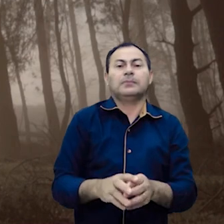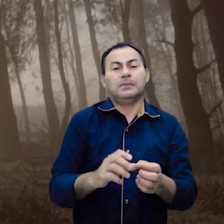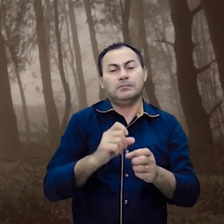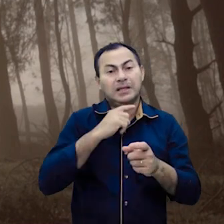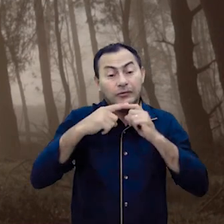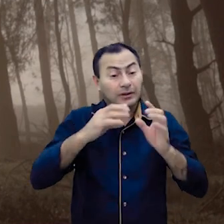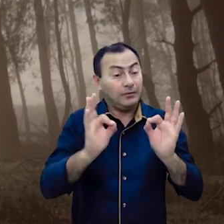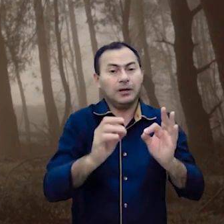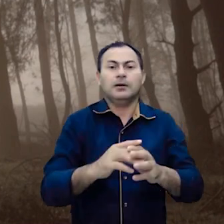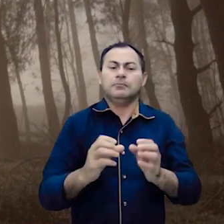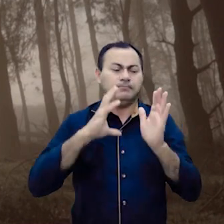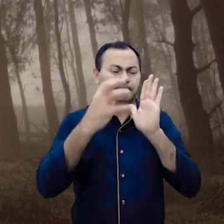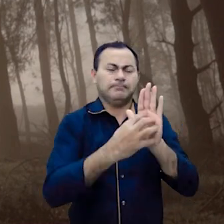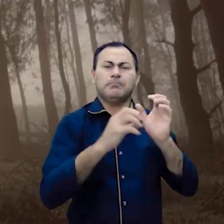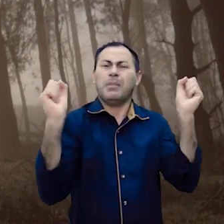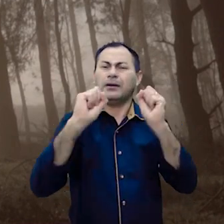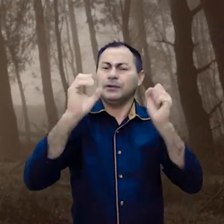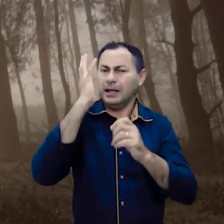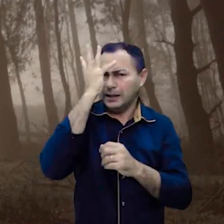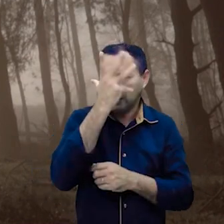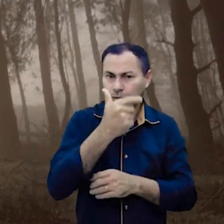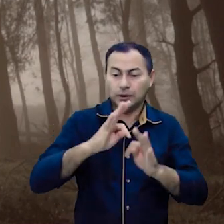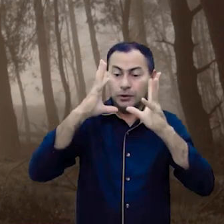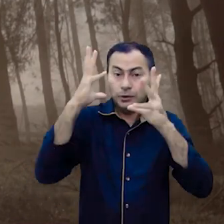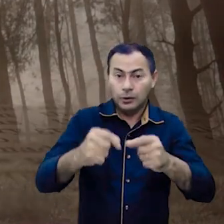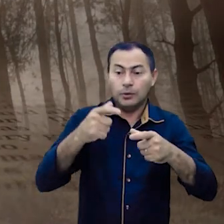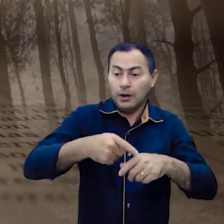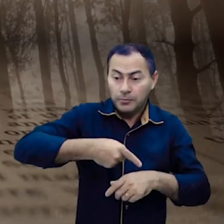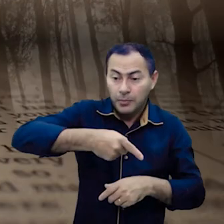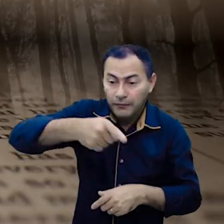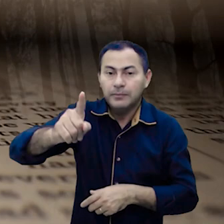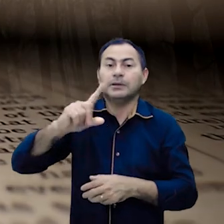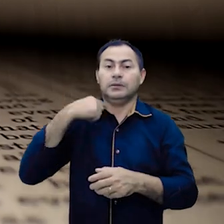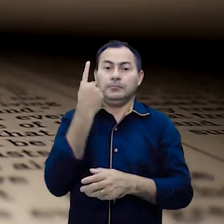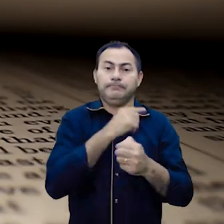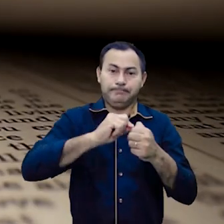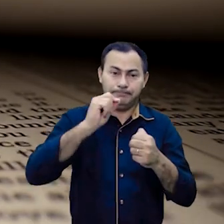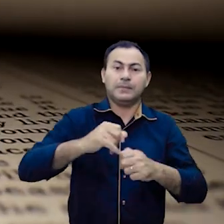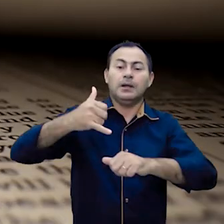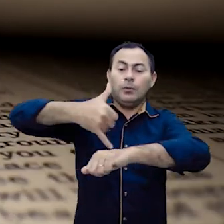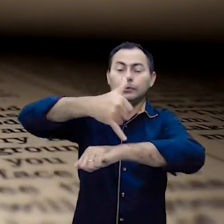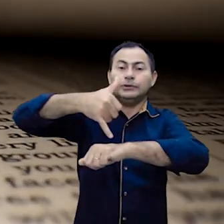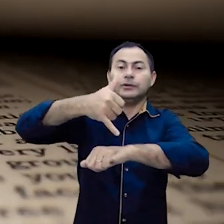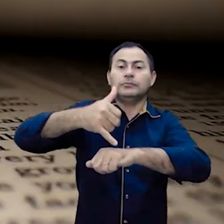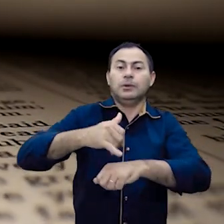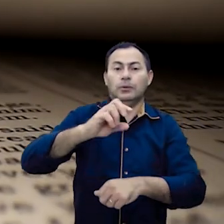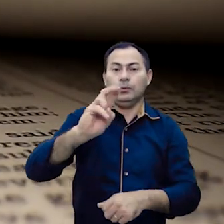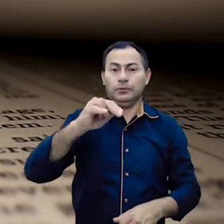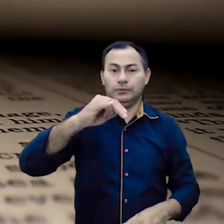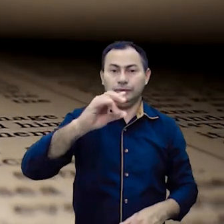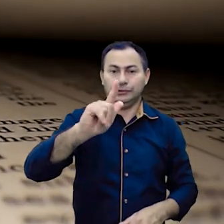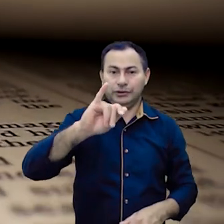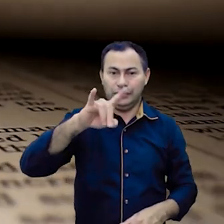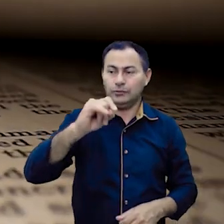e sem dúvida é um simbolismo muito maravilhoso todo lugar que vamos e o que fazemos deve ser ungido